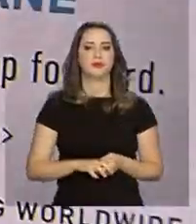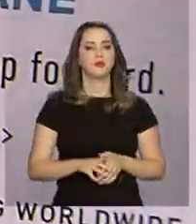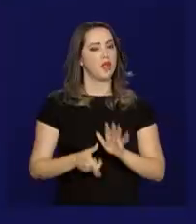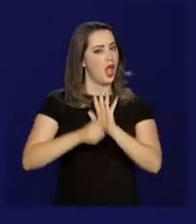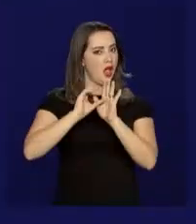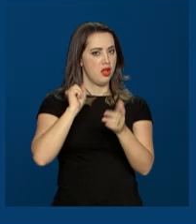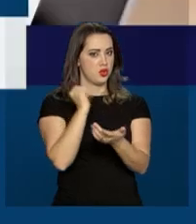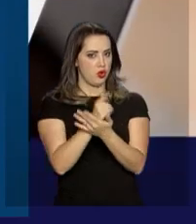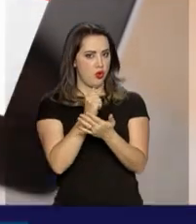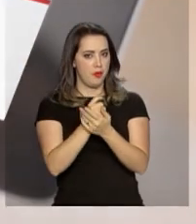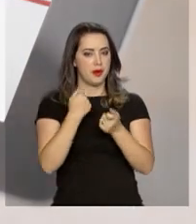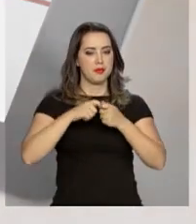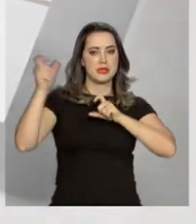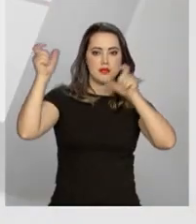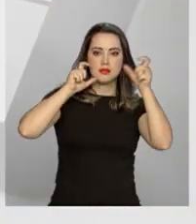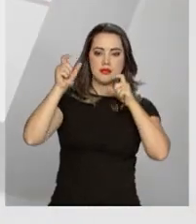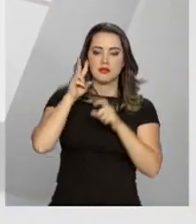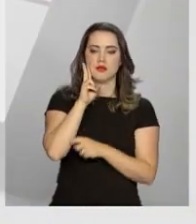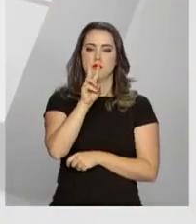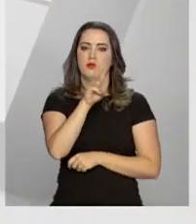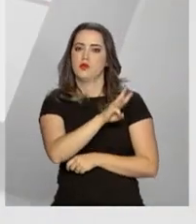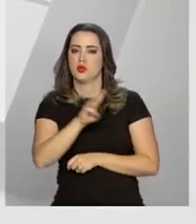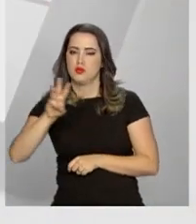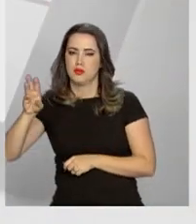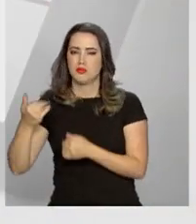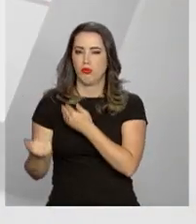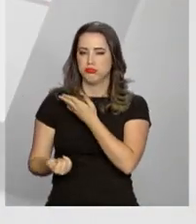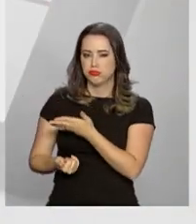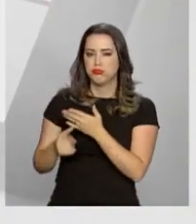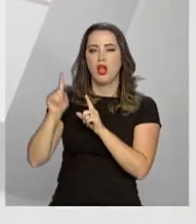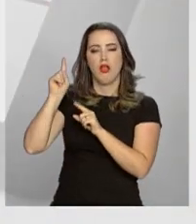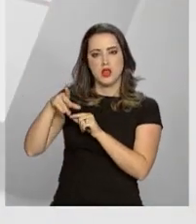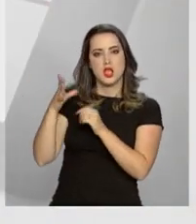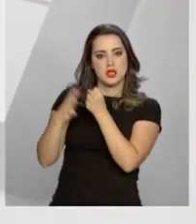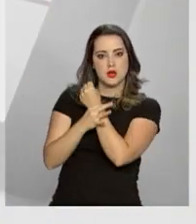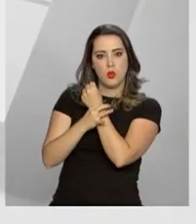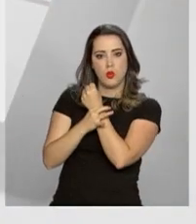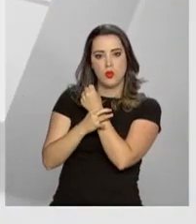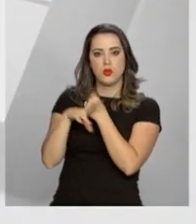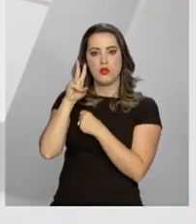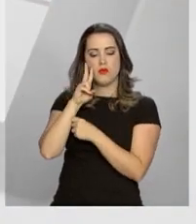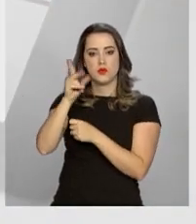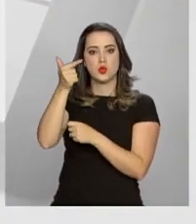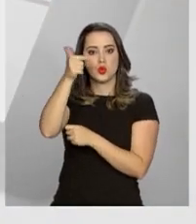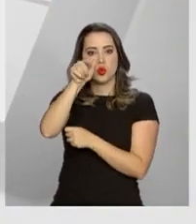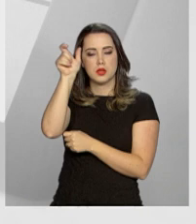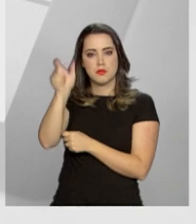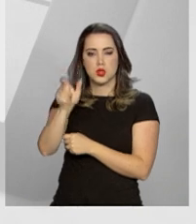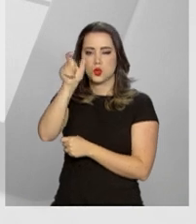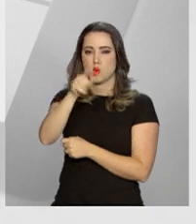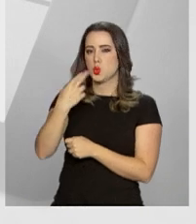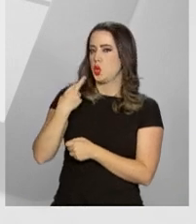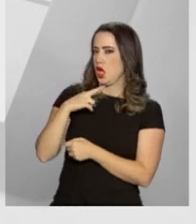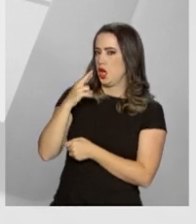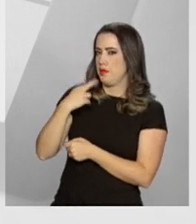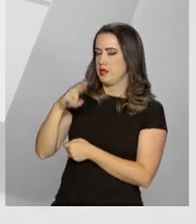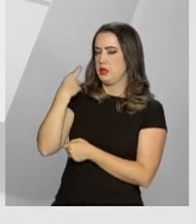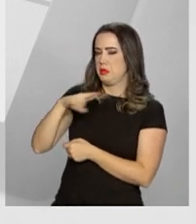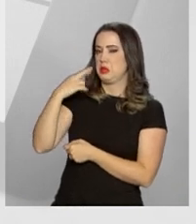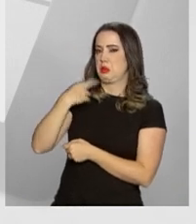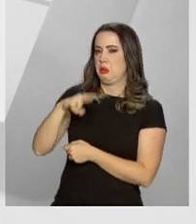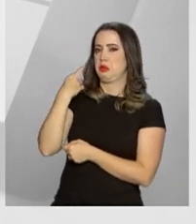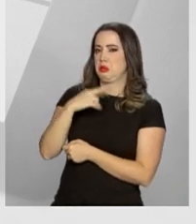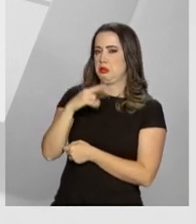atento verifique se o site onde você está fazendo a compra é seguro e confira se outros consumidores fizeram alguma reclamação